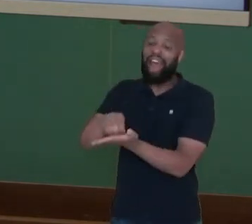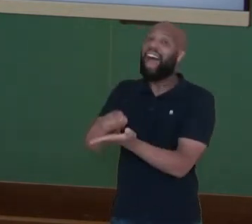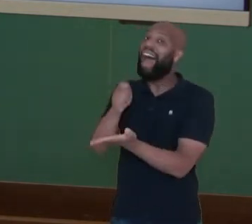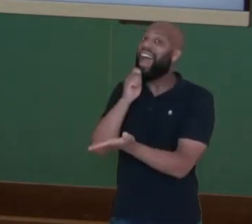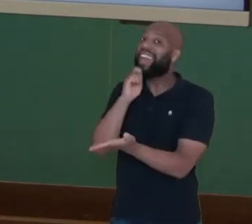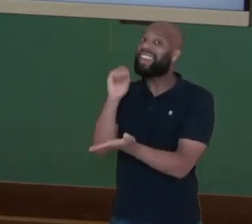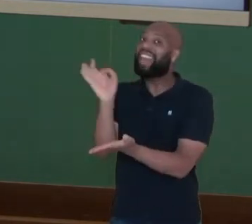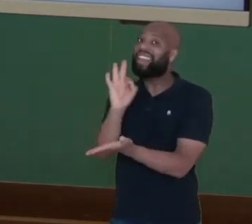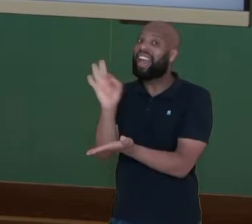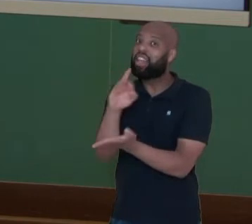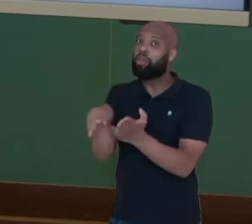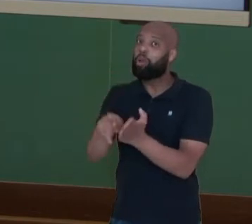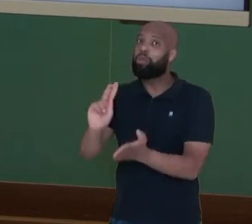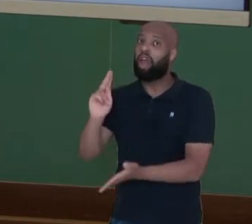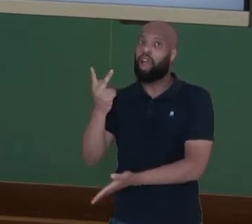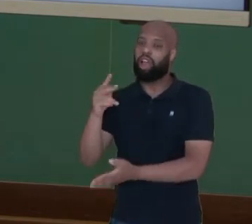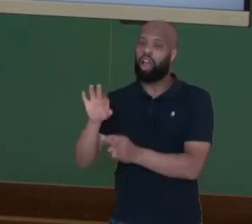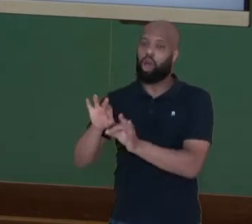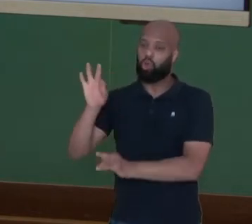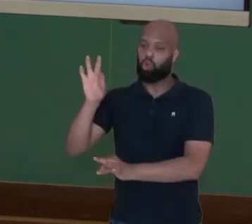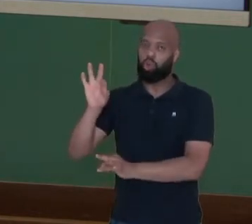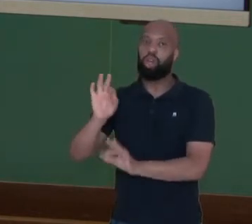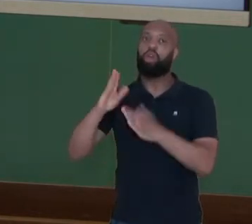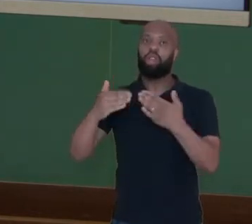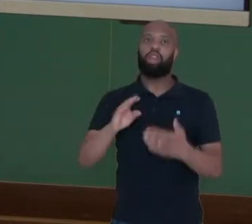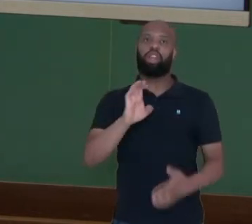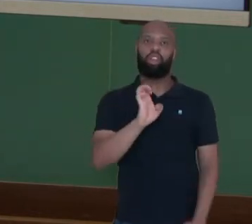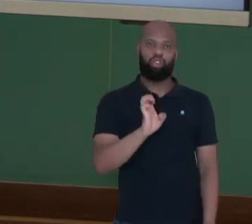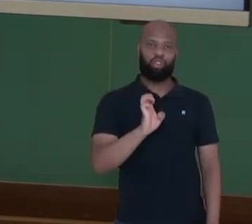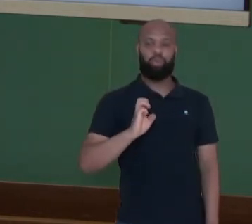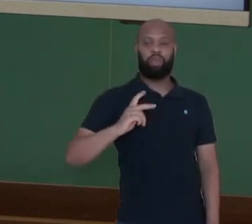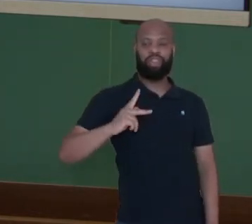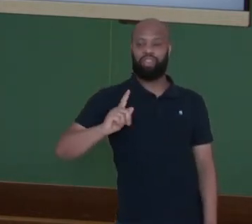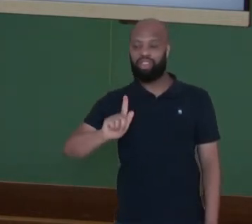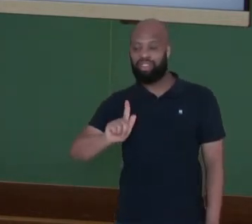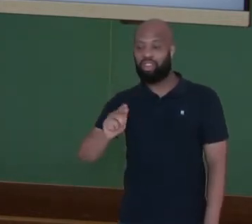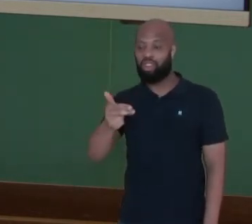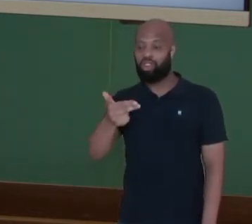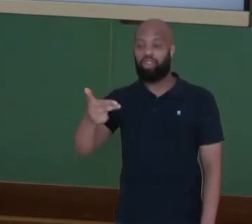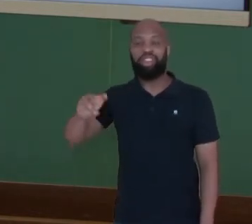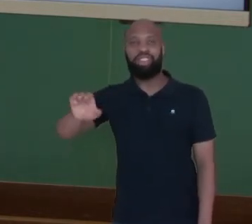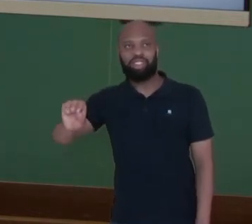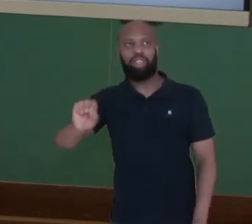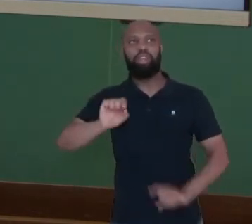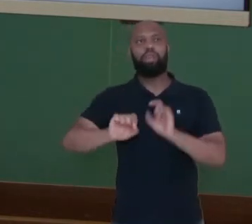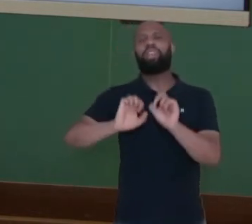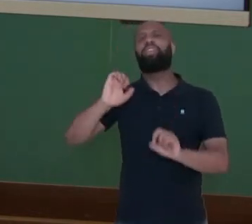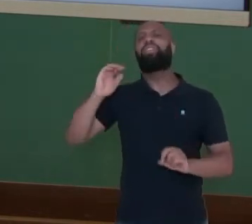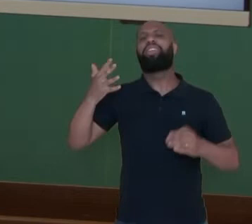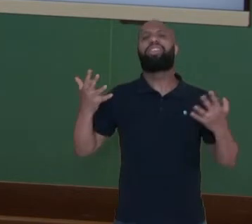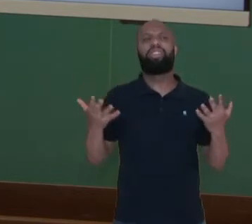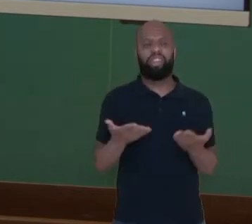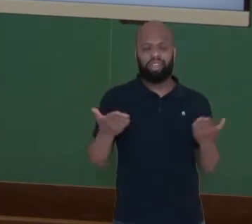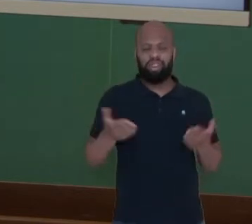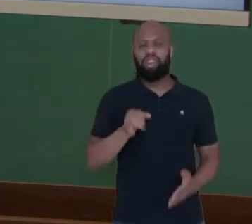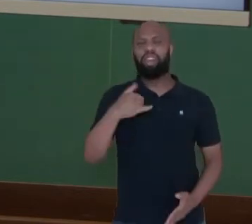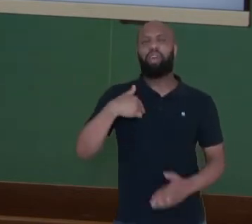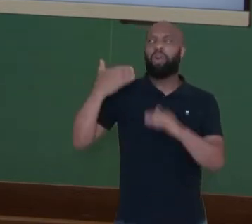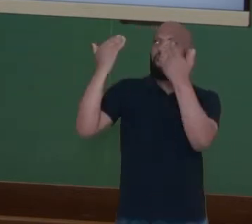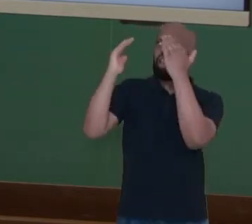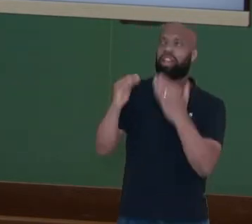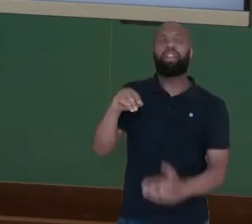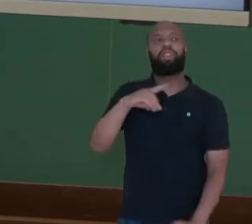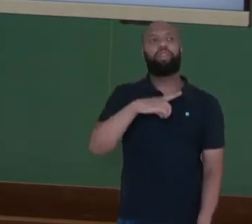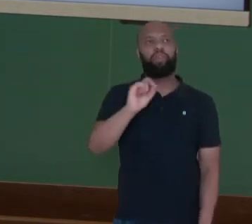energia potencial gravitacional vai ser 0. Beleza? Então, o que acontece aqui? Se eu for analisar, eu